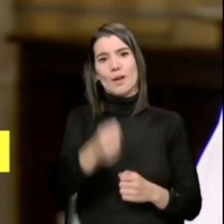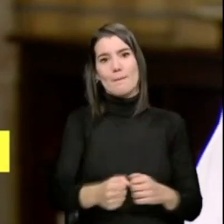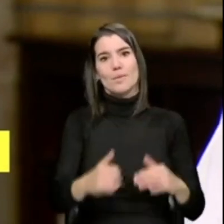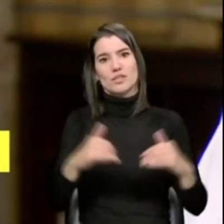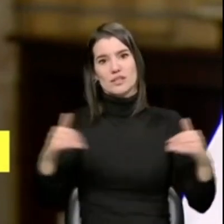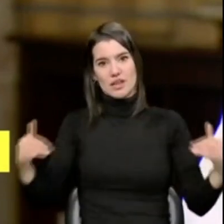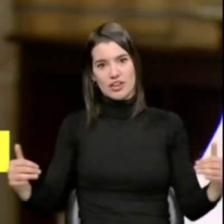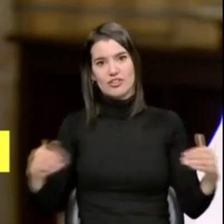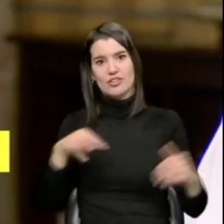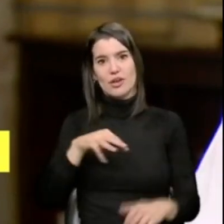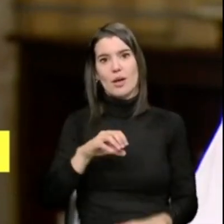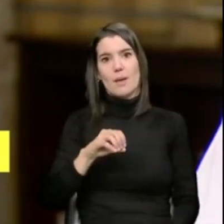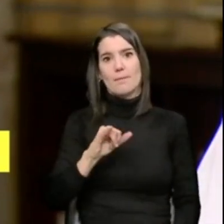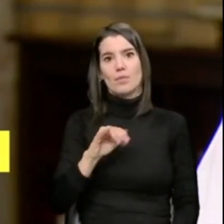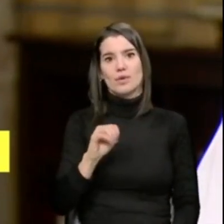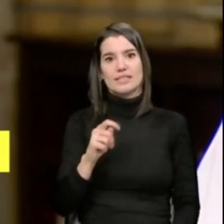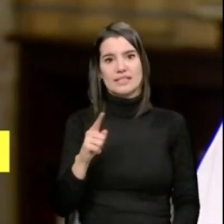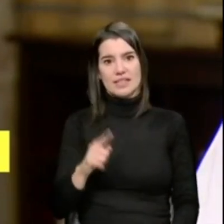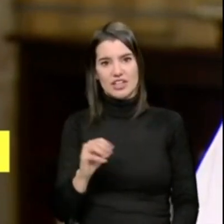os apócrifos.